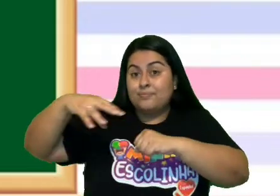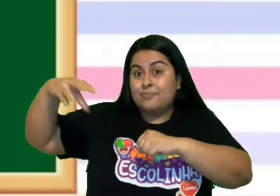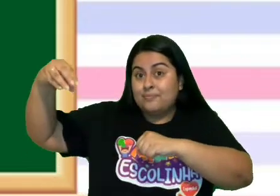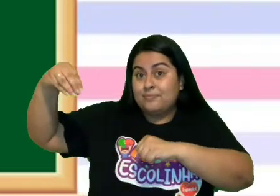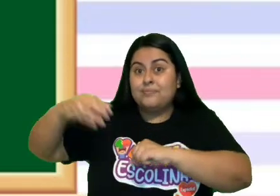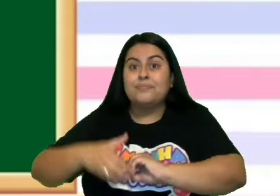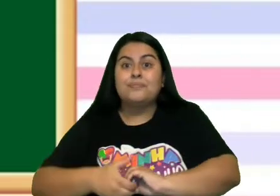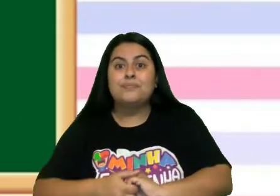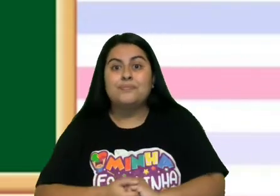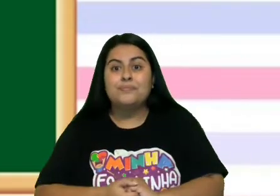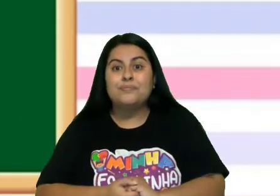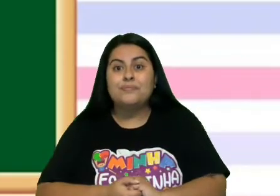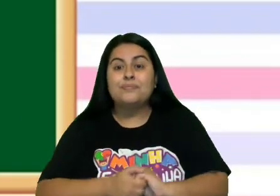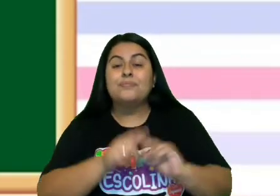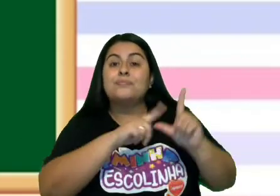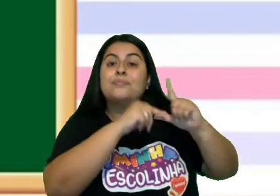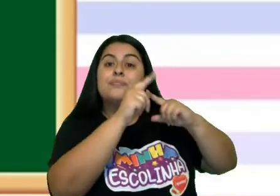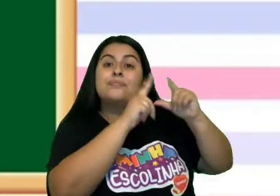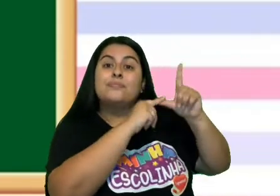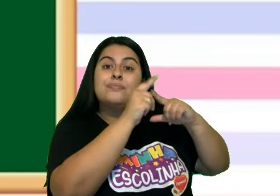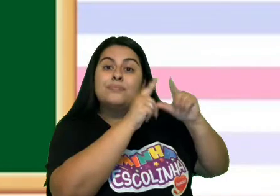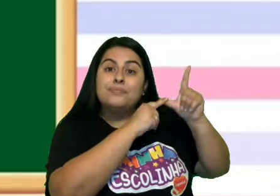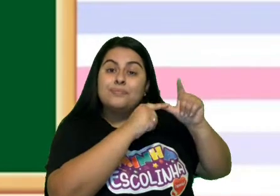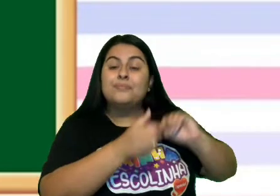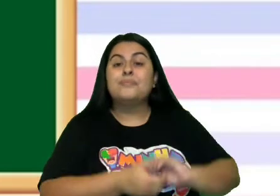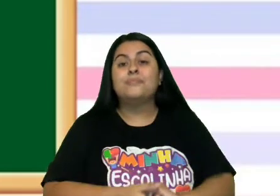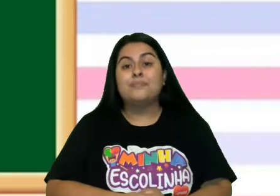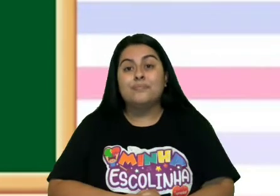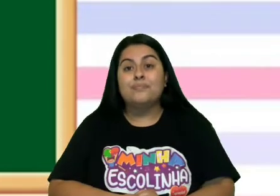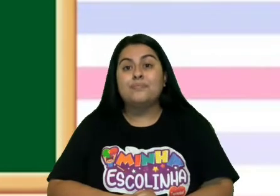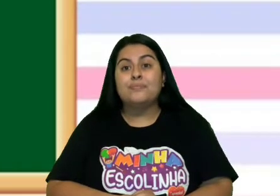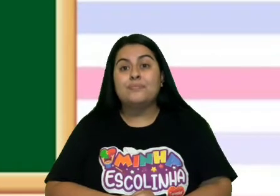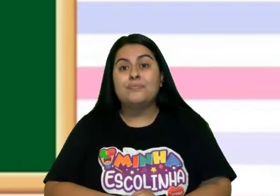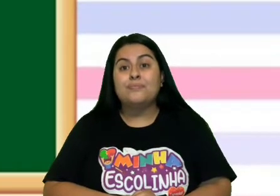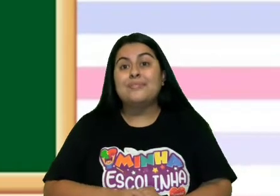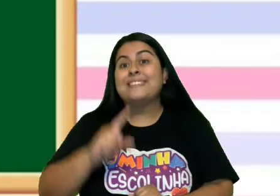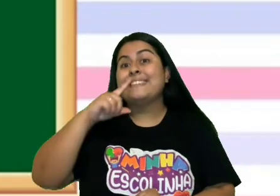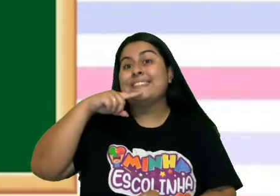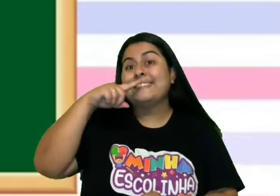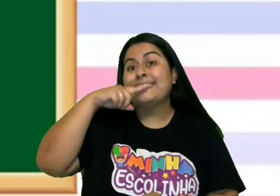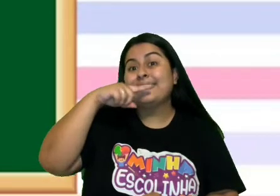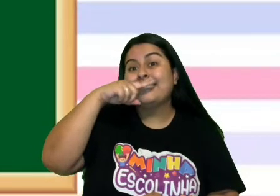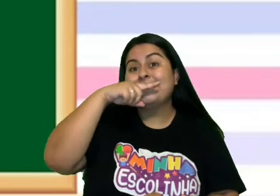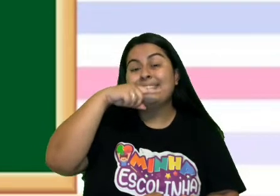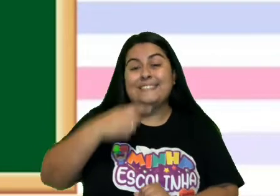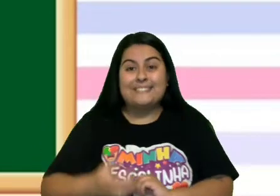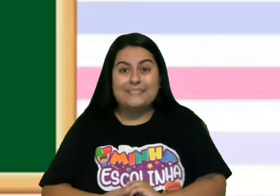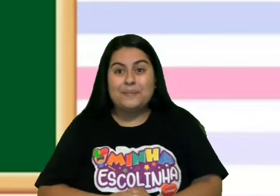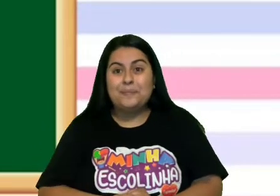Estrela Escova